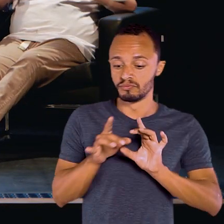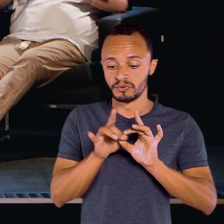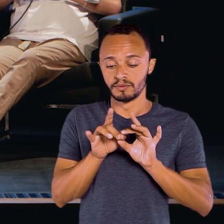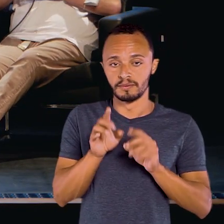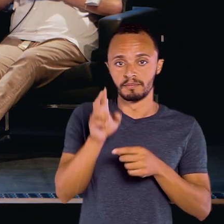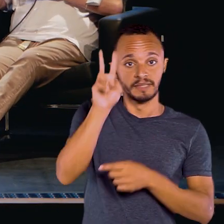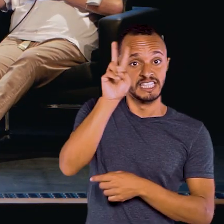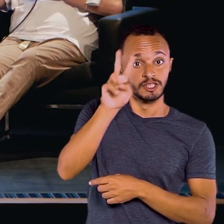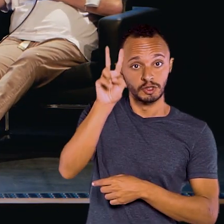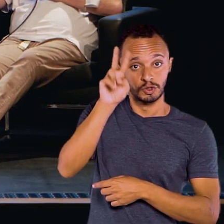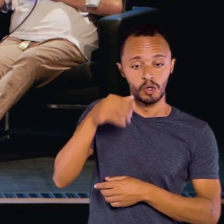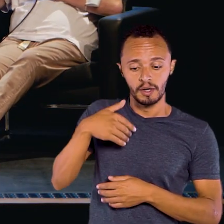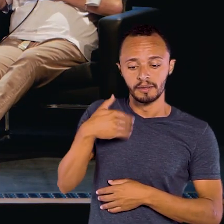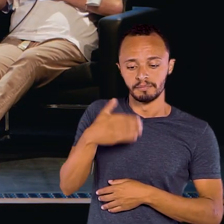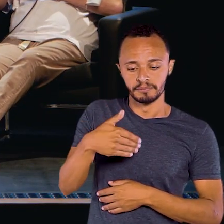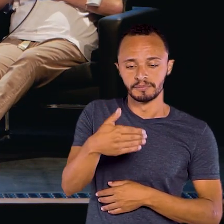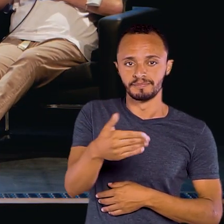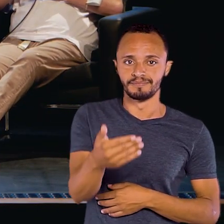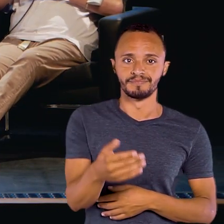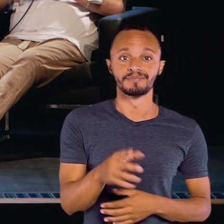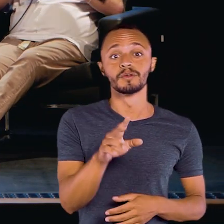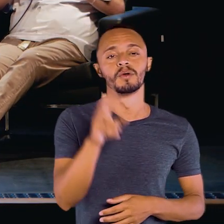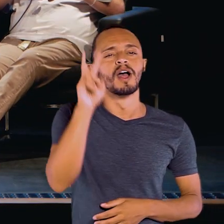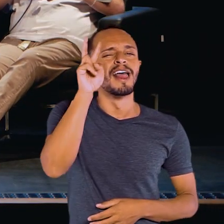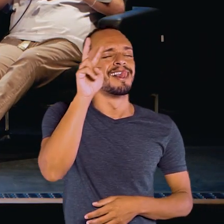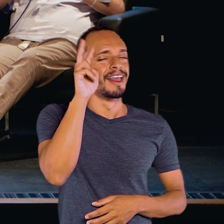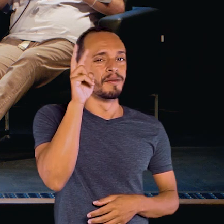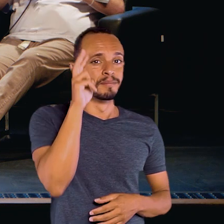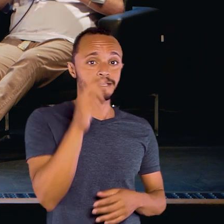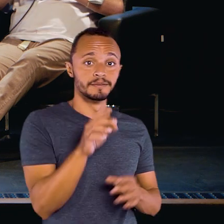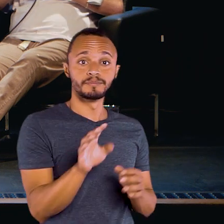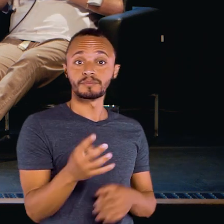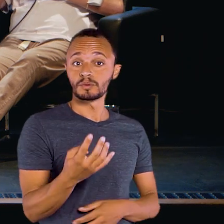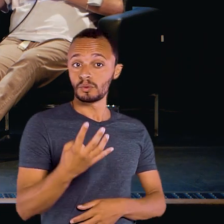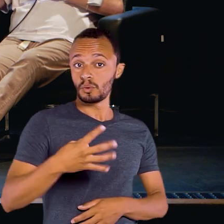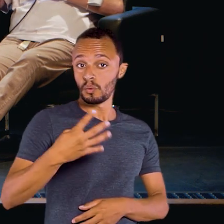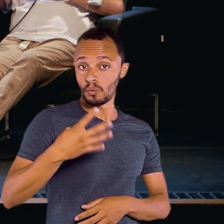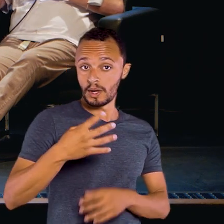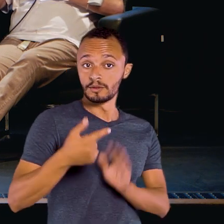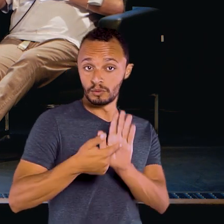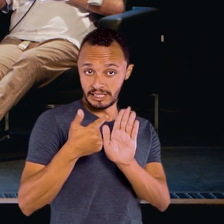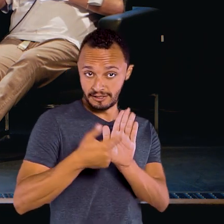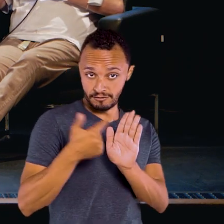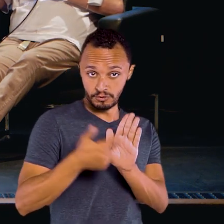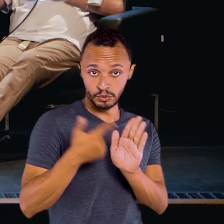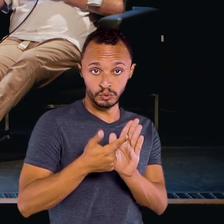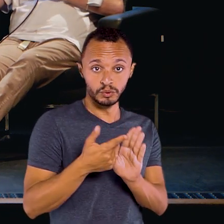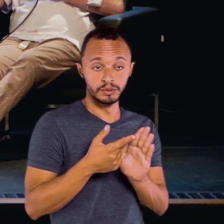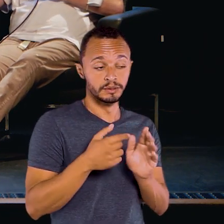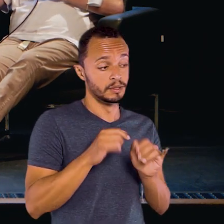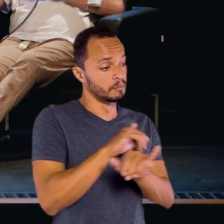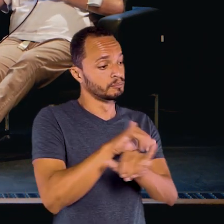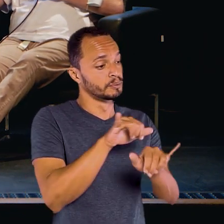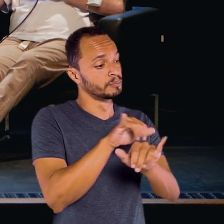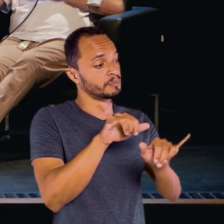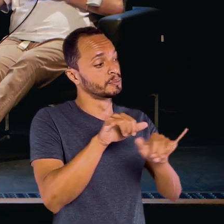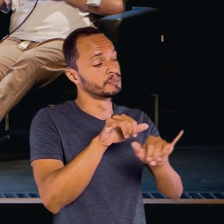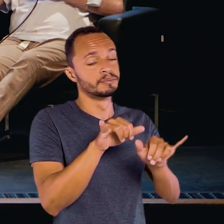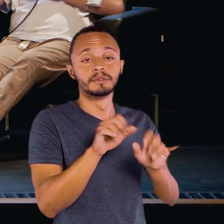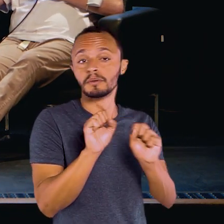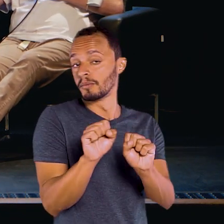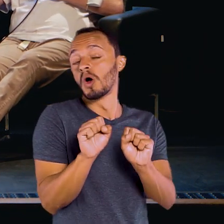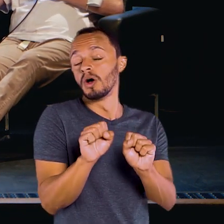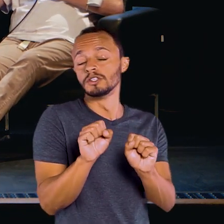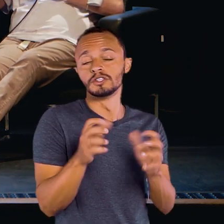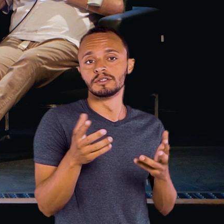livros, todos os 4 livros, estão sendo vendidos ali fora, e logo quando terminar o debate, ali pelas 3 da manhã, a gente vai fazer